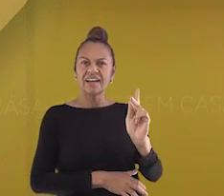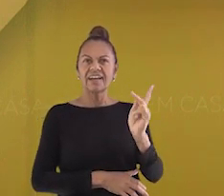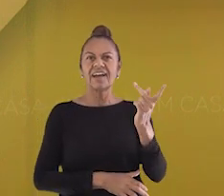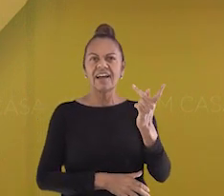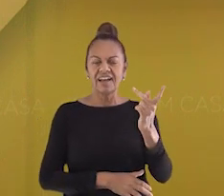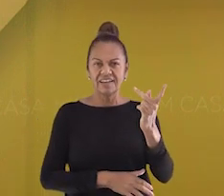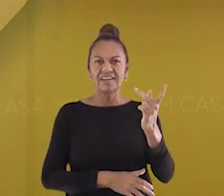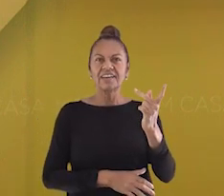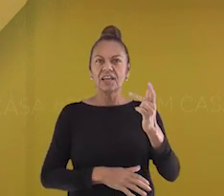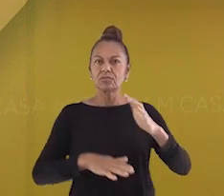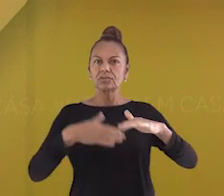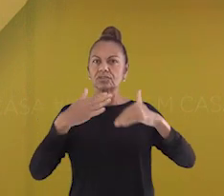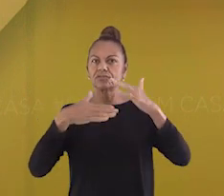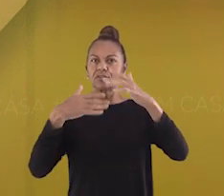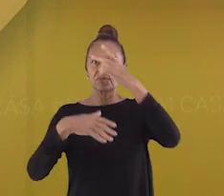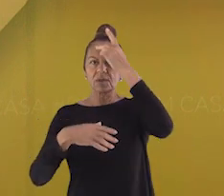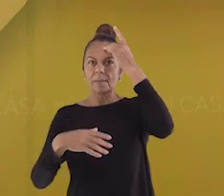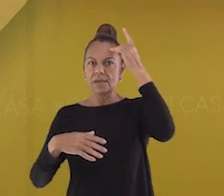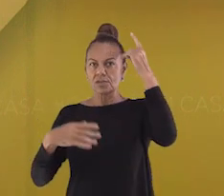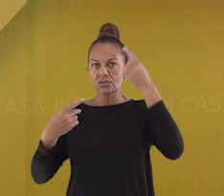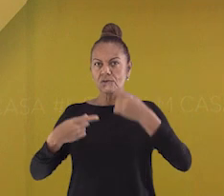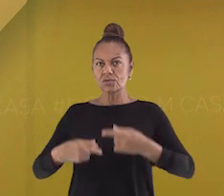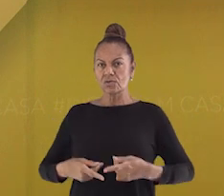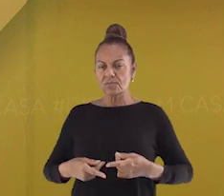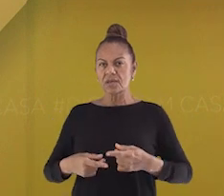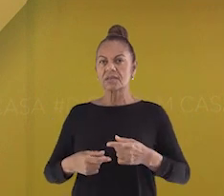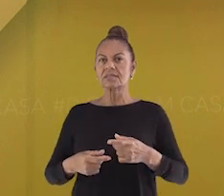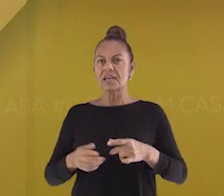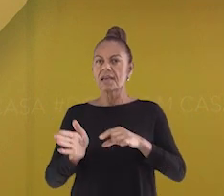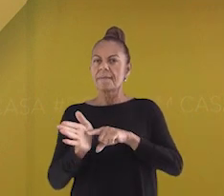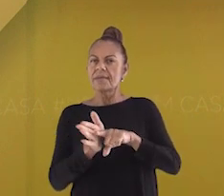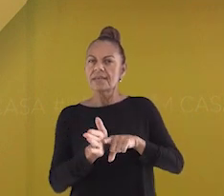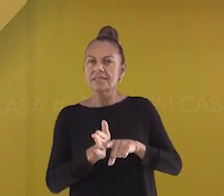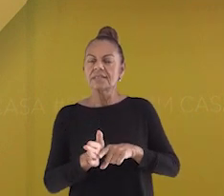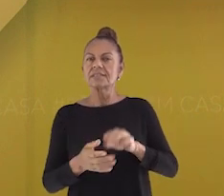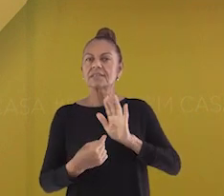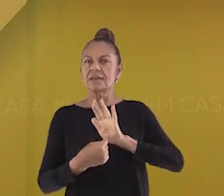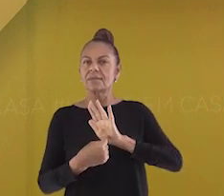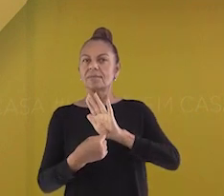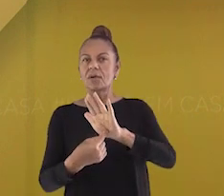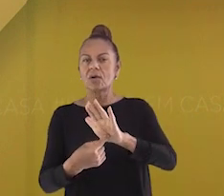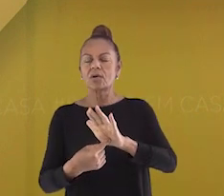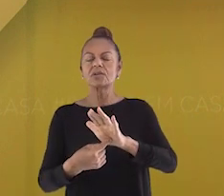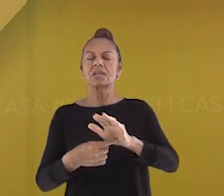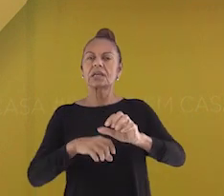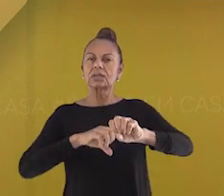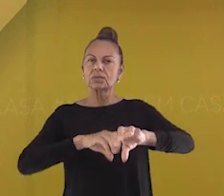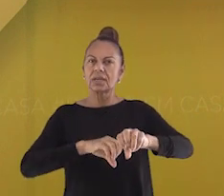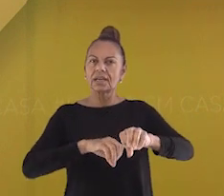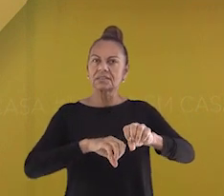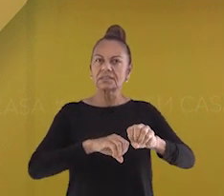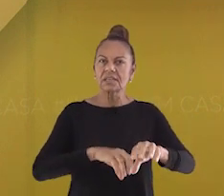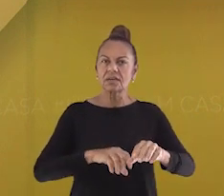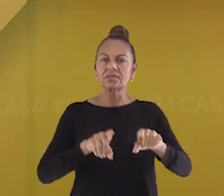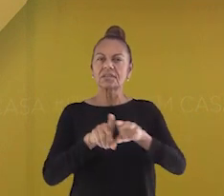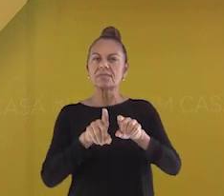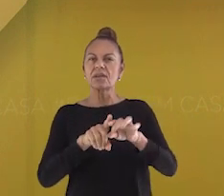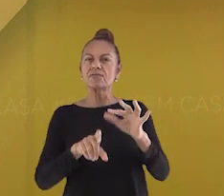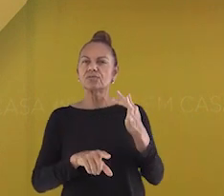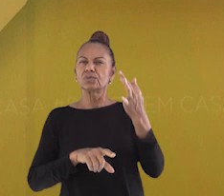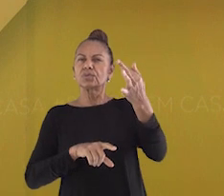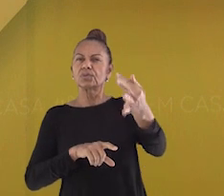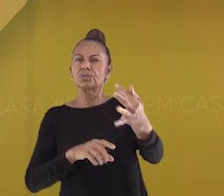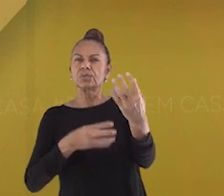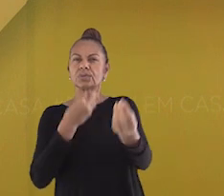é o Índice de Desenvolvimento Humano. Ele mede tanto as riquezas de um país como nível de